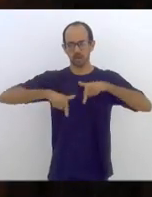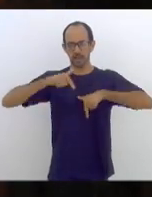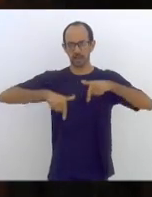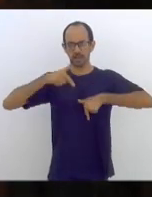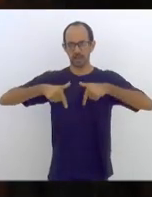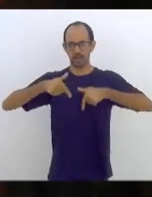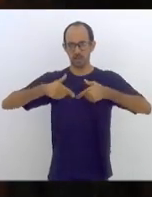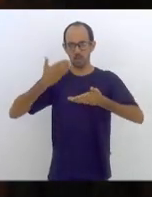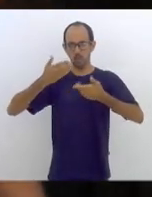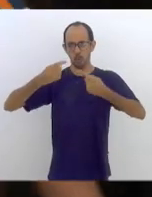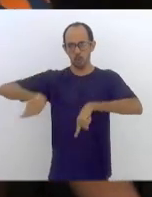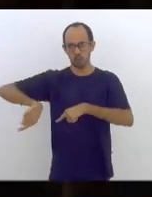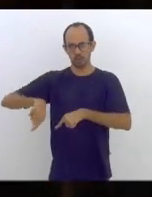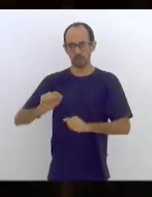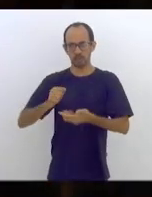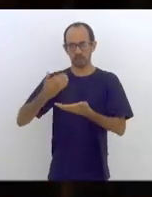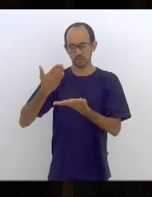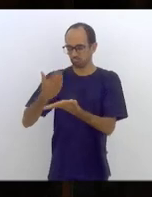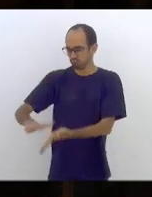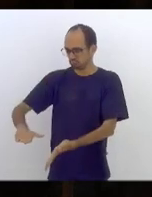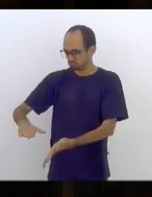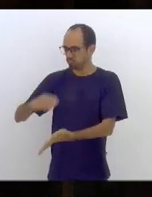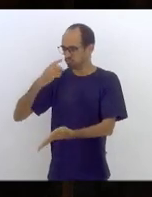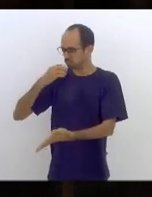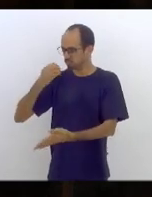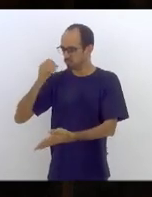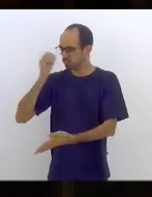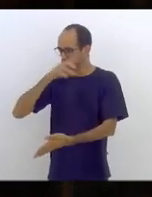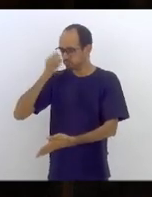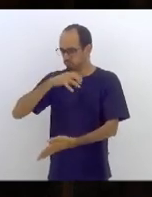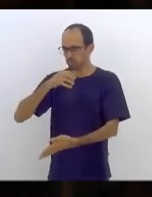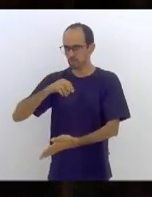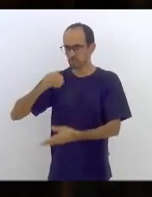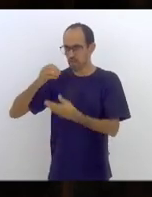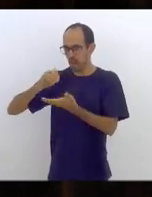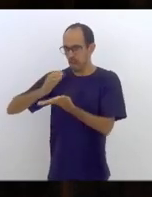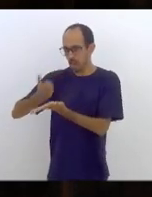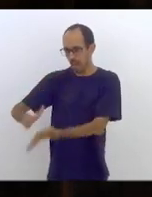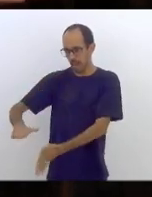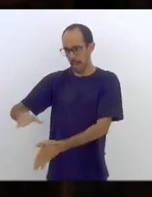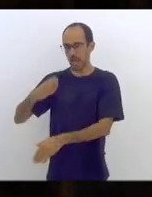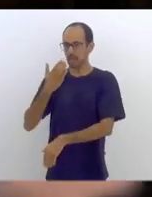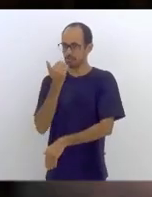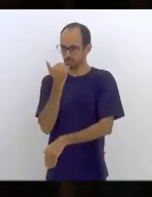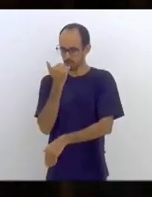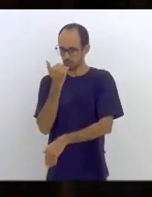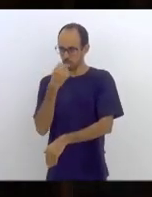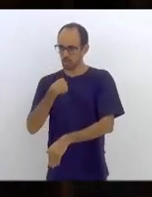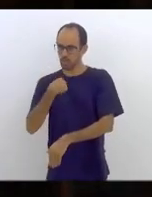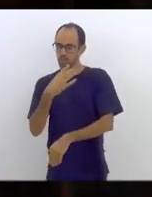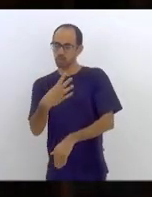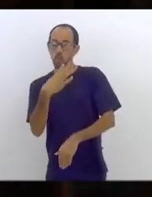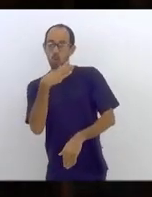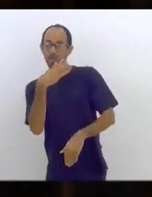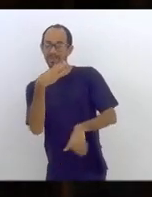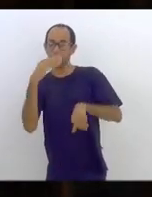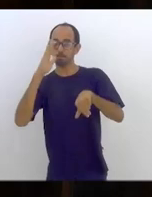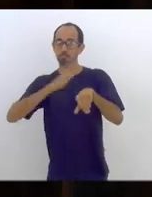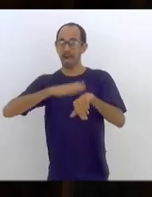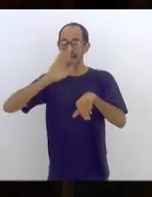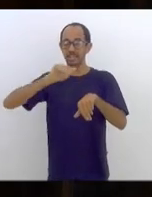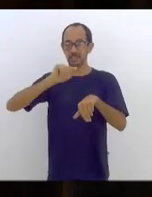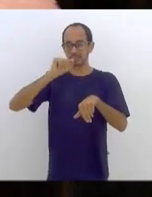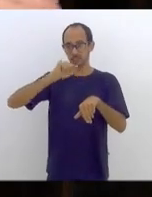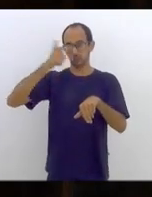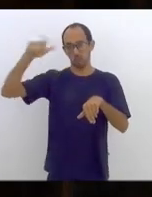e à fome. Eu sou mais conhecida mundialmente do que próprio no Brasil e no Rio de Janeiro. Às vezes a